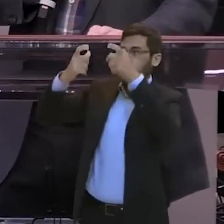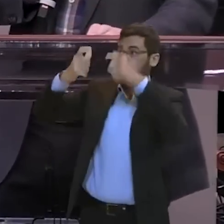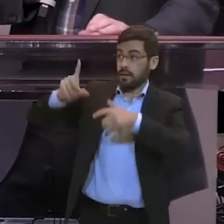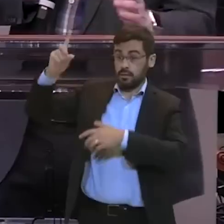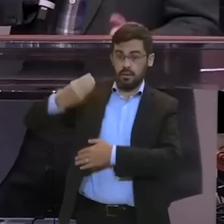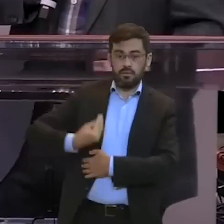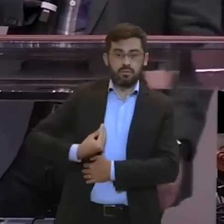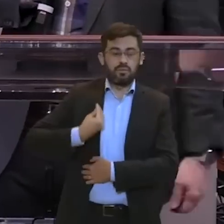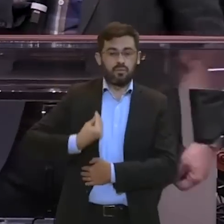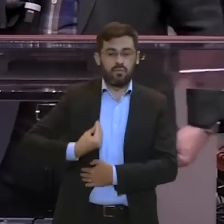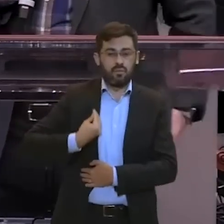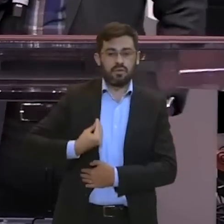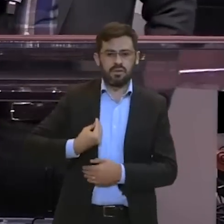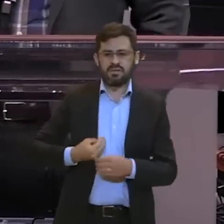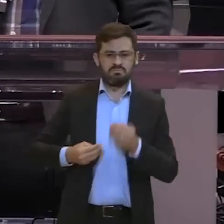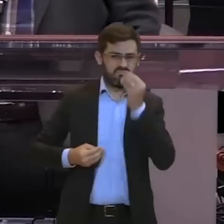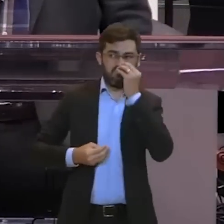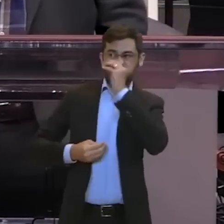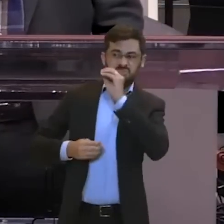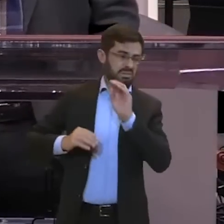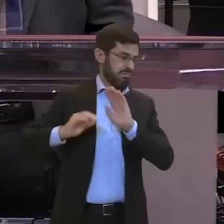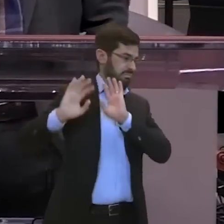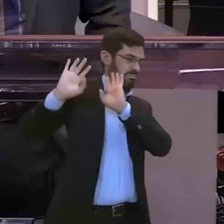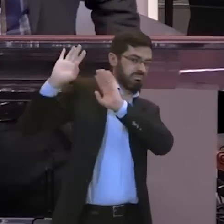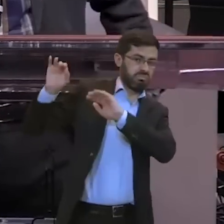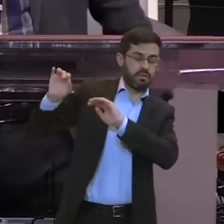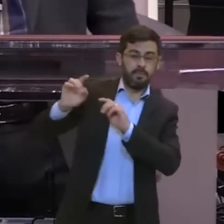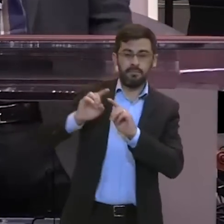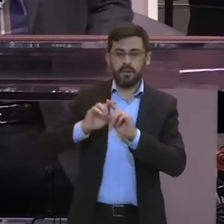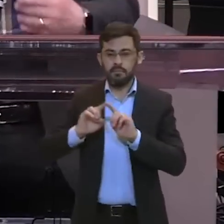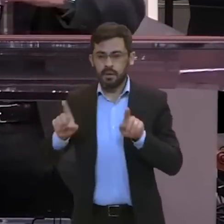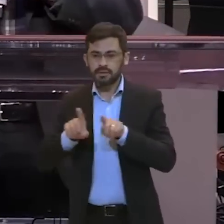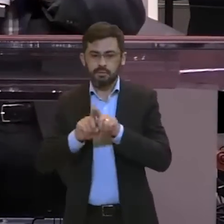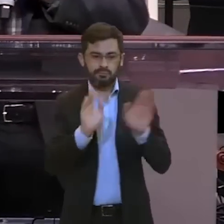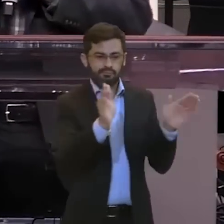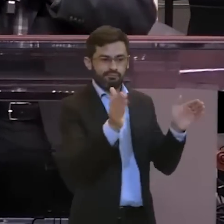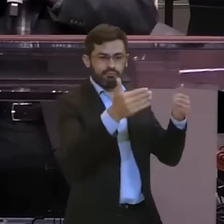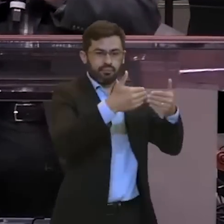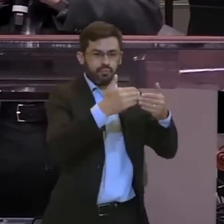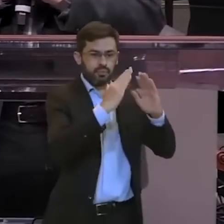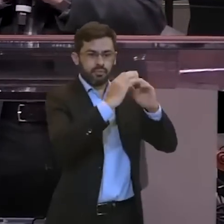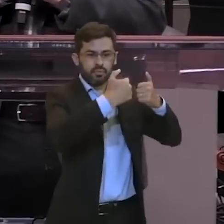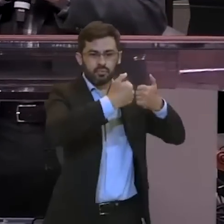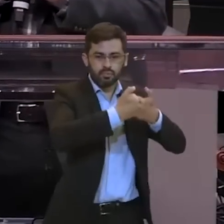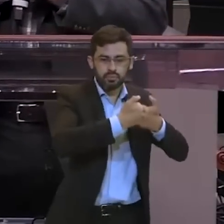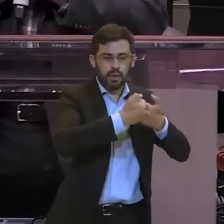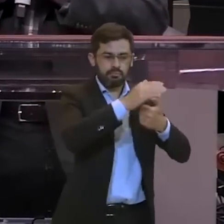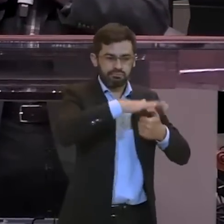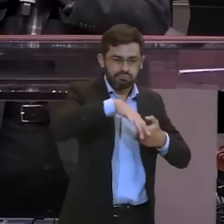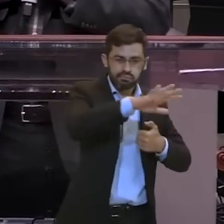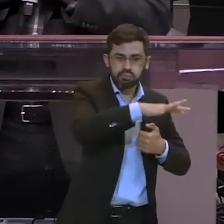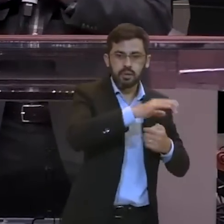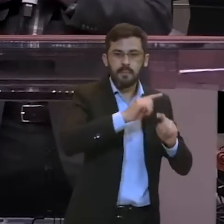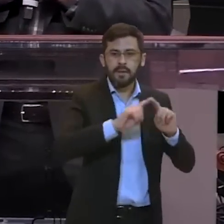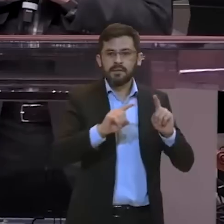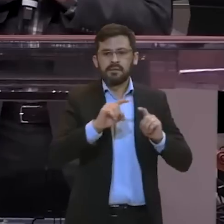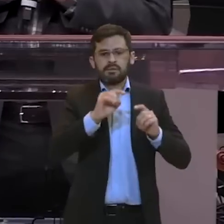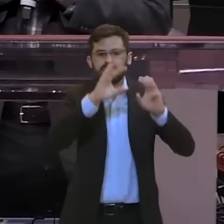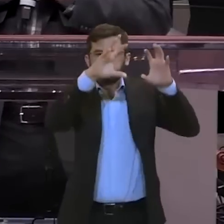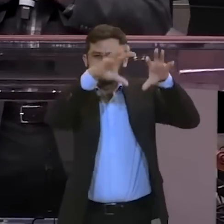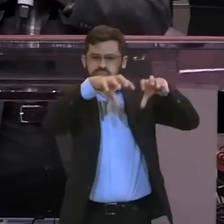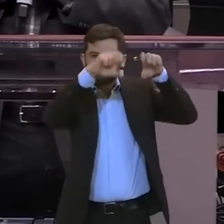Senhor e deram-lhe as costas. Também fecharam as portas do pórtico e apagaram